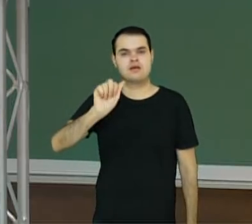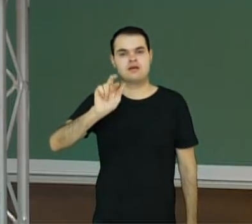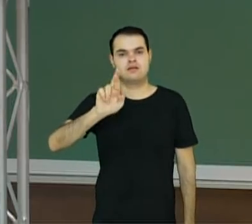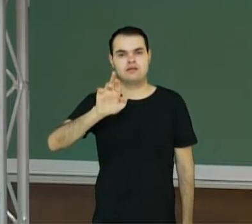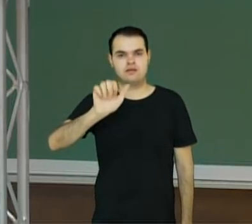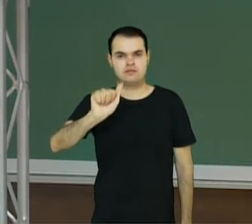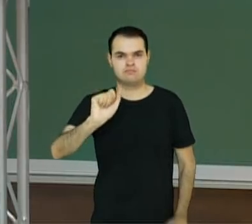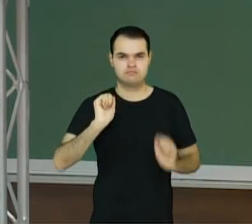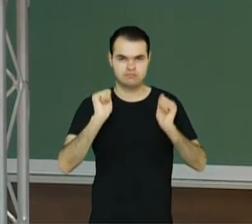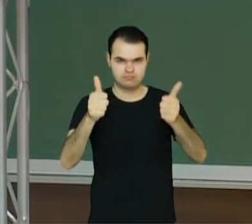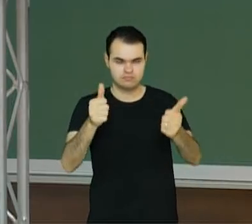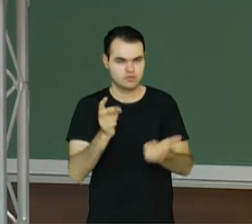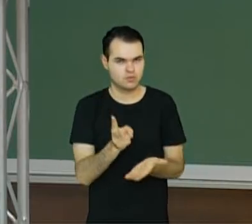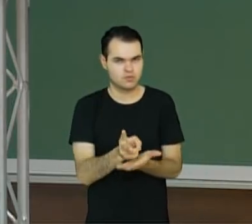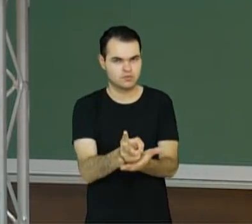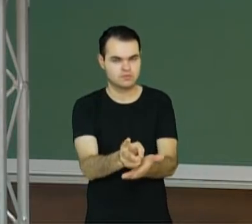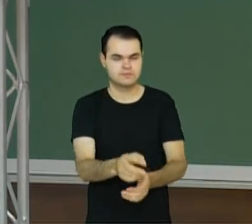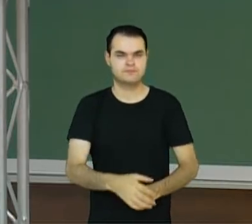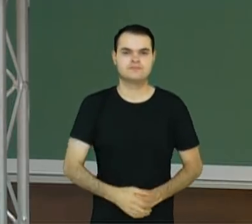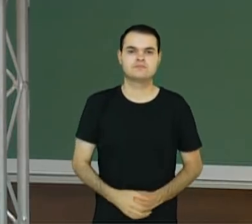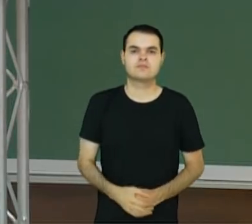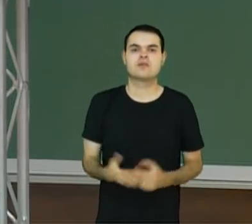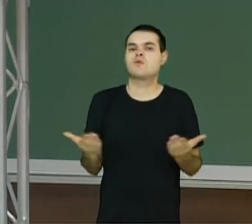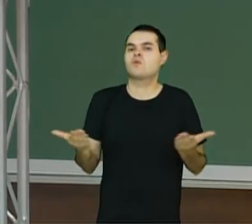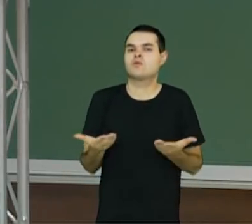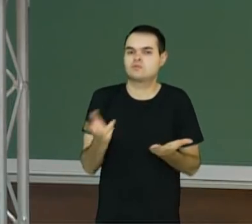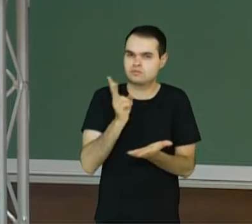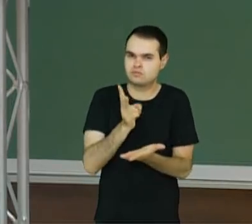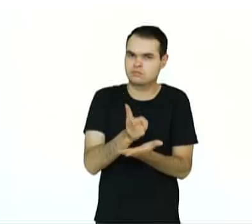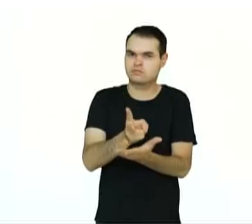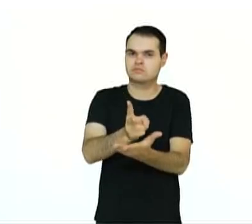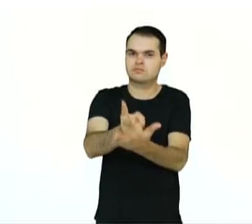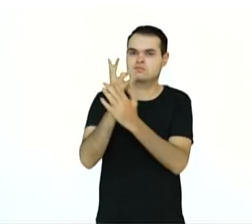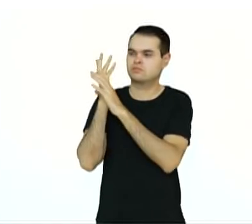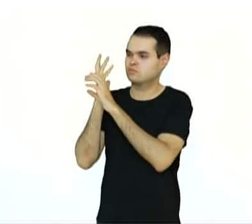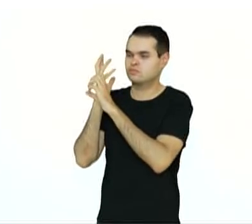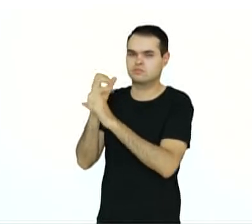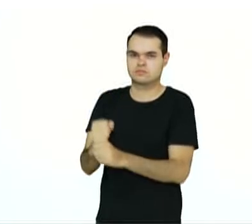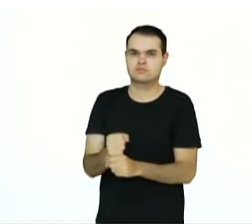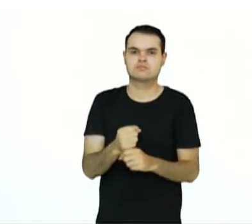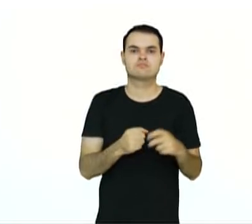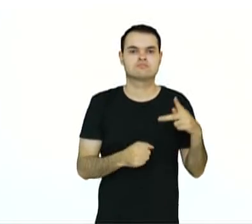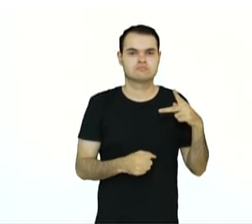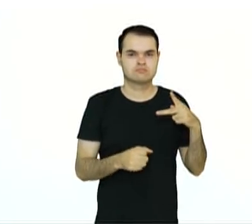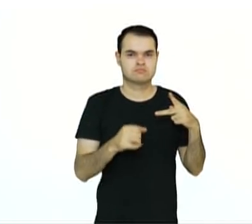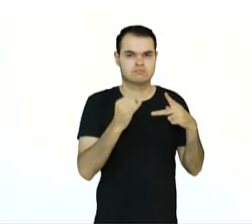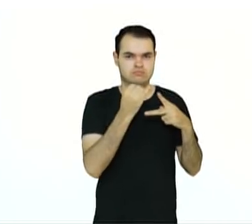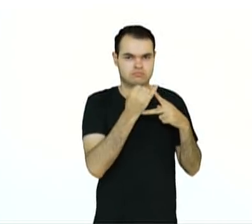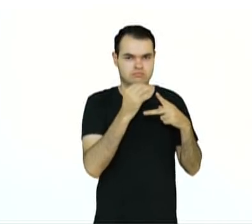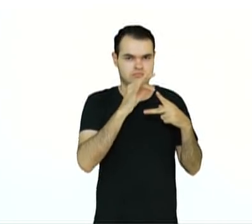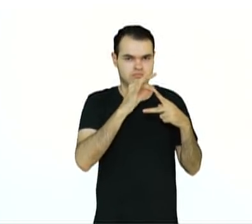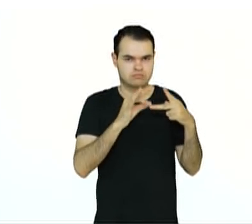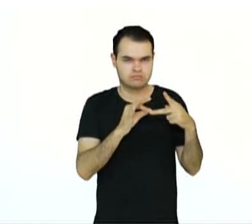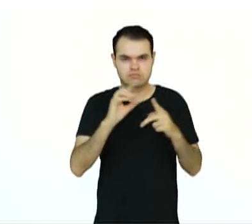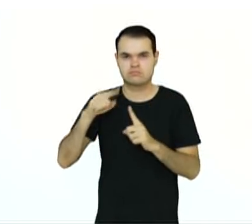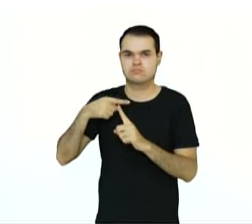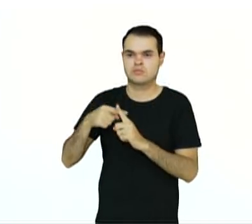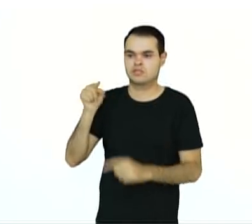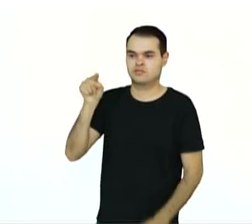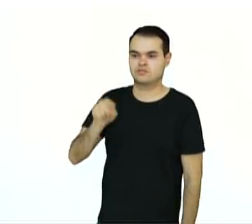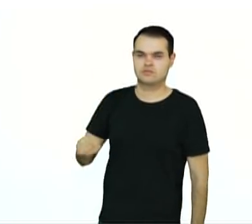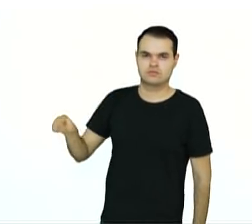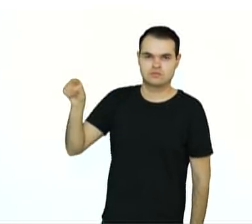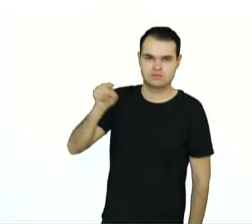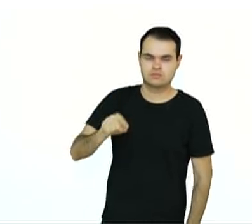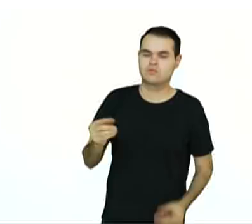Então agora vamos continuando. Hoje nós vamos continuar com essa retomada de área de polígonos e área de círculo. E como que a gente vai fazer isso? Nós vamos fazer isso